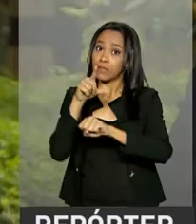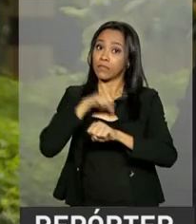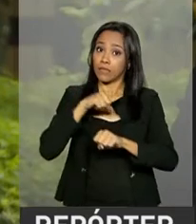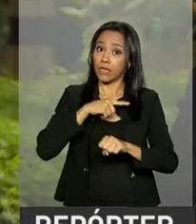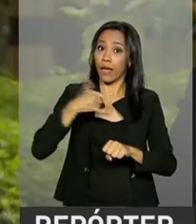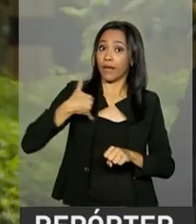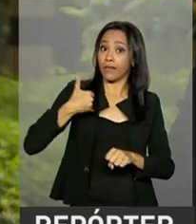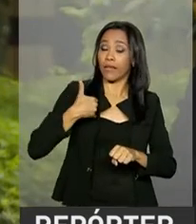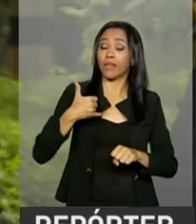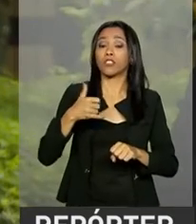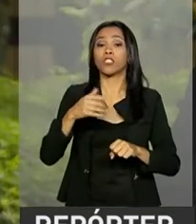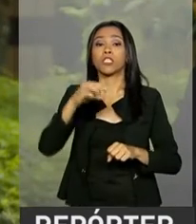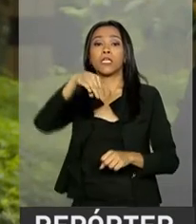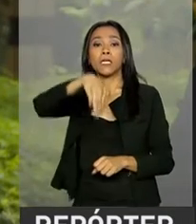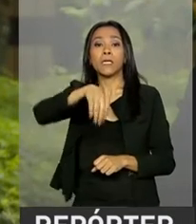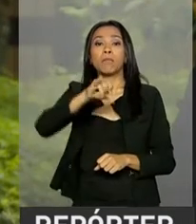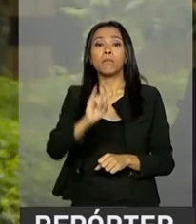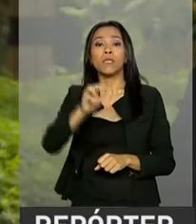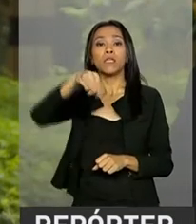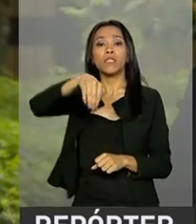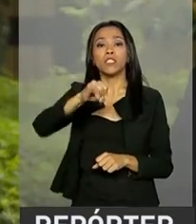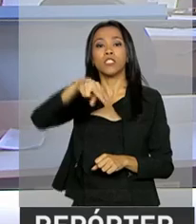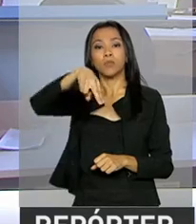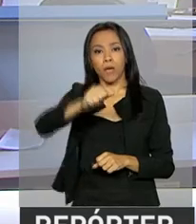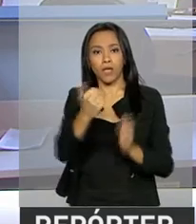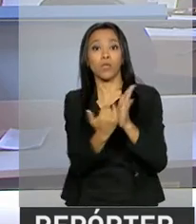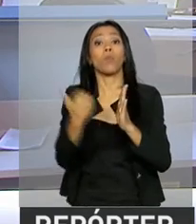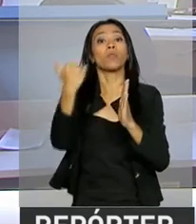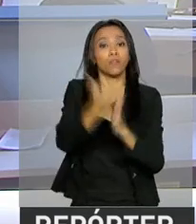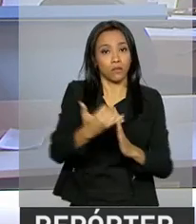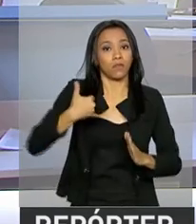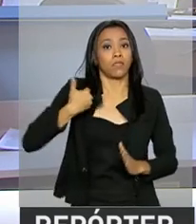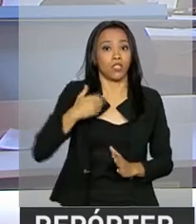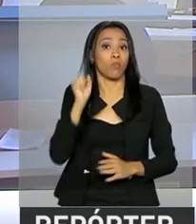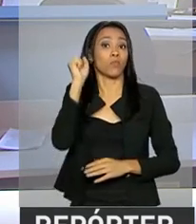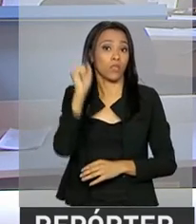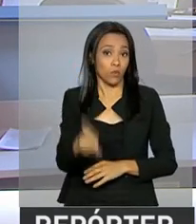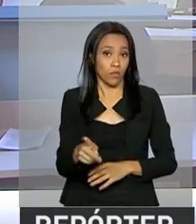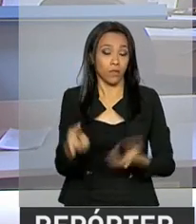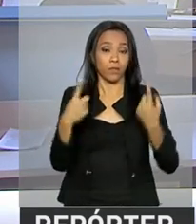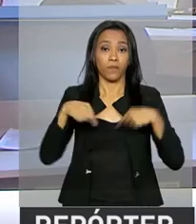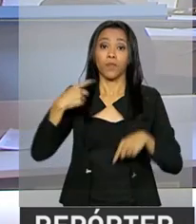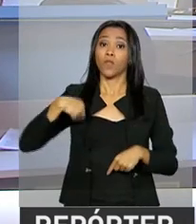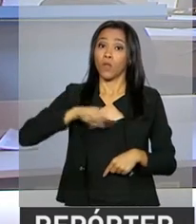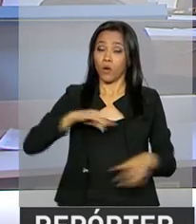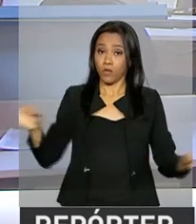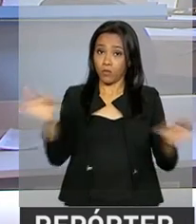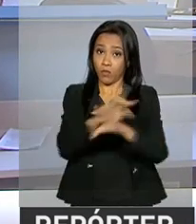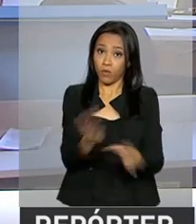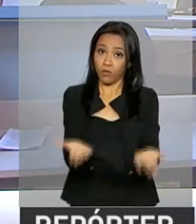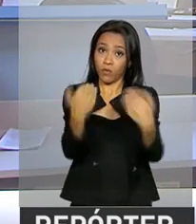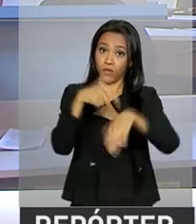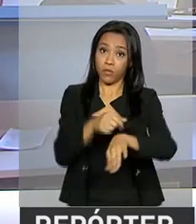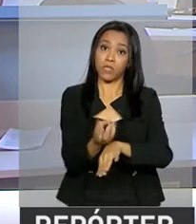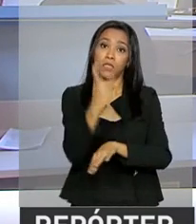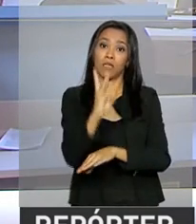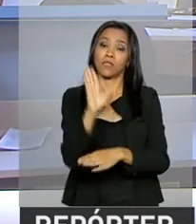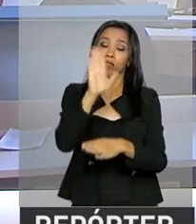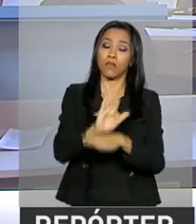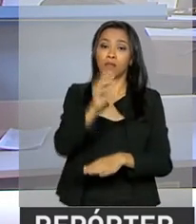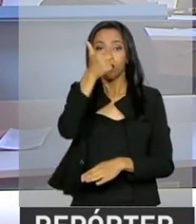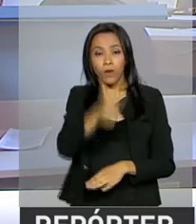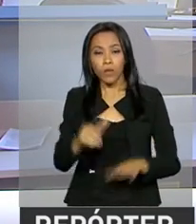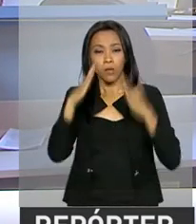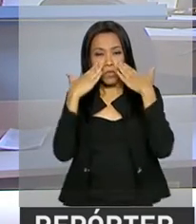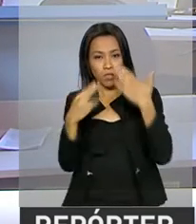estão aumentando a idade legal de aposentadoria. Bom, nós ficamos por aqui e voltamos às 15h na próxima edição do Repórter